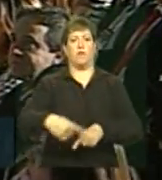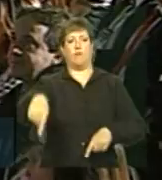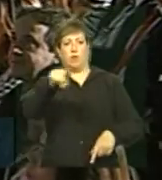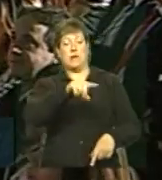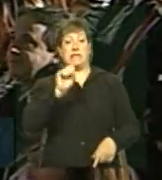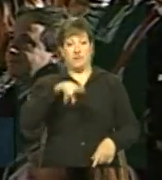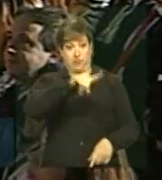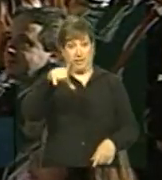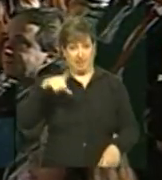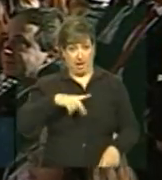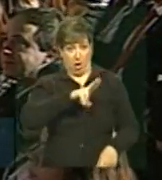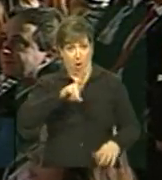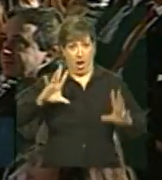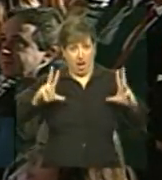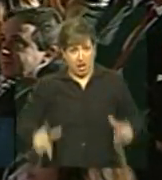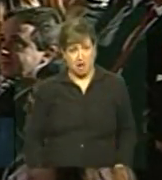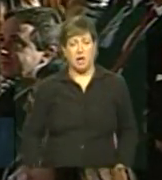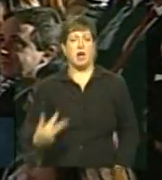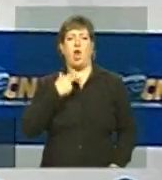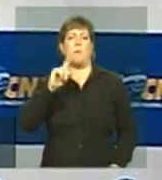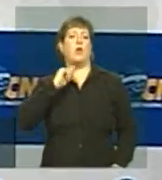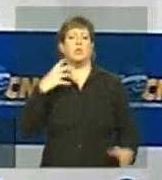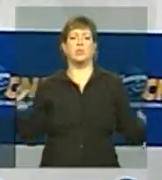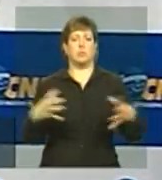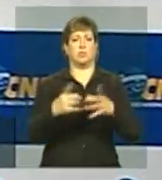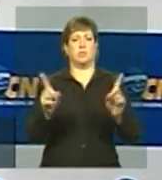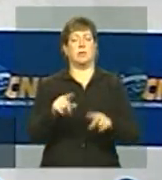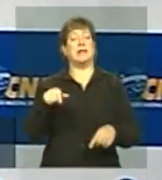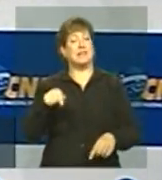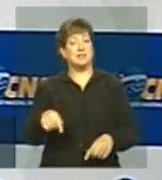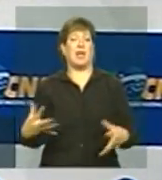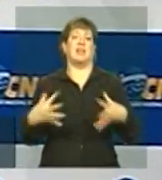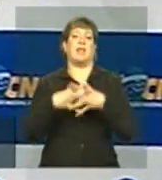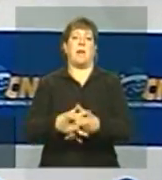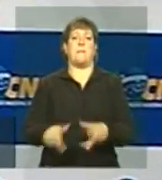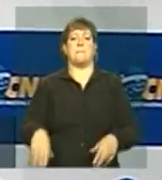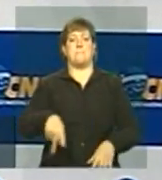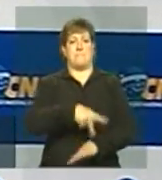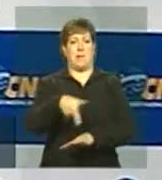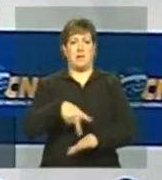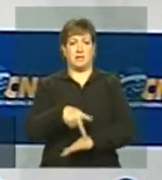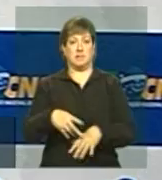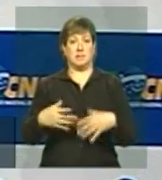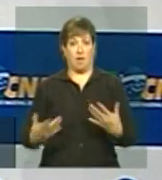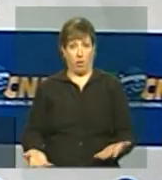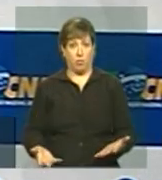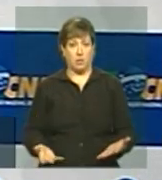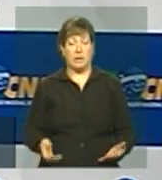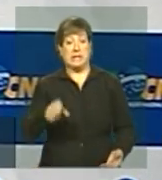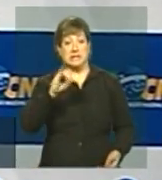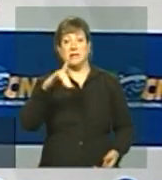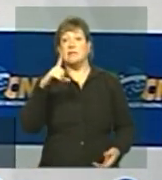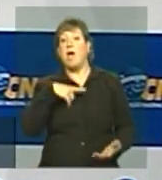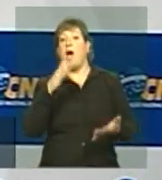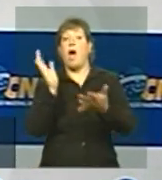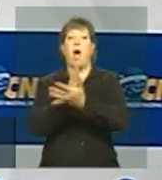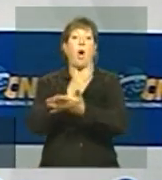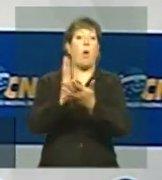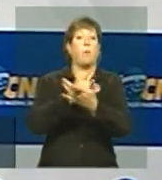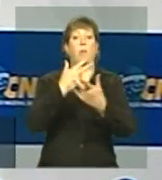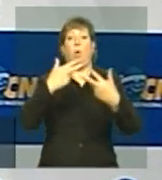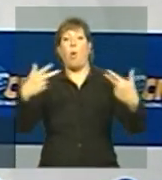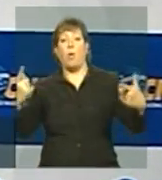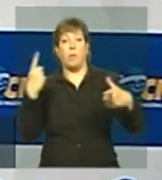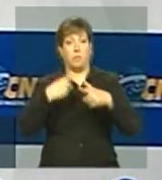não acho que isso contribui para o Brasil. Se tem alguma coisa desequilibrada, nós temos de abrir a